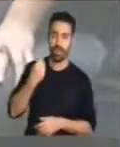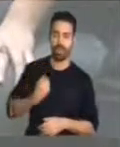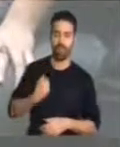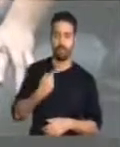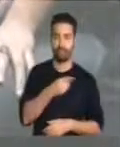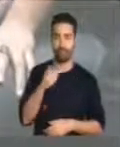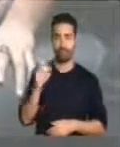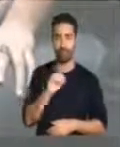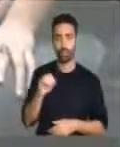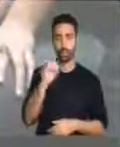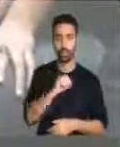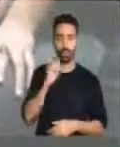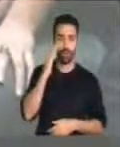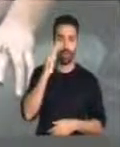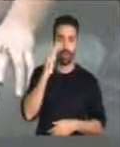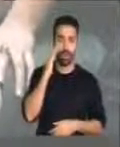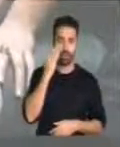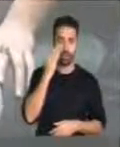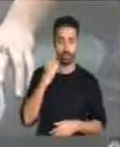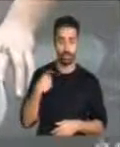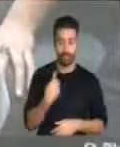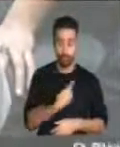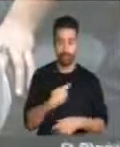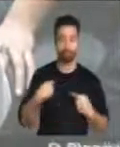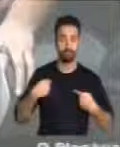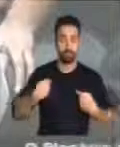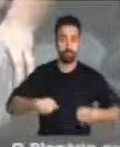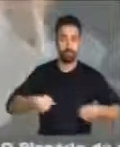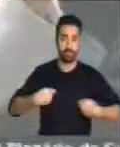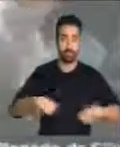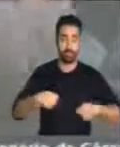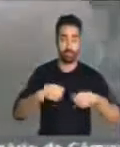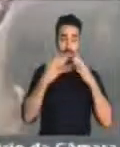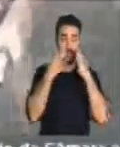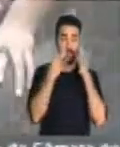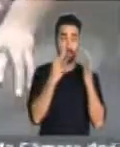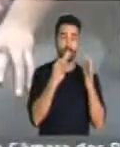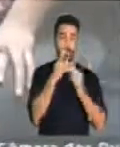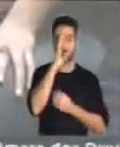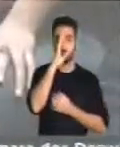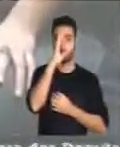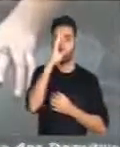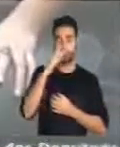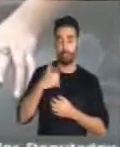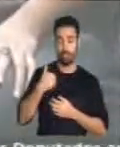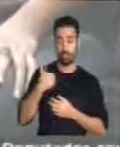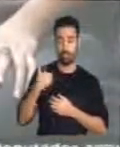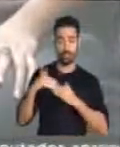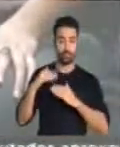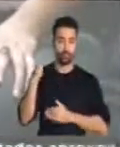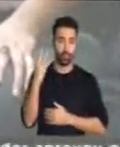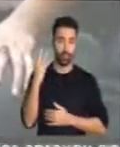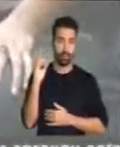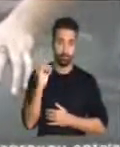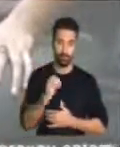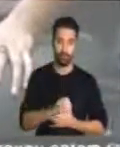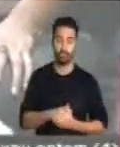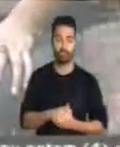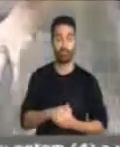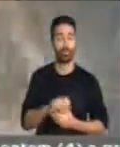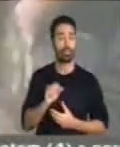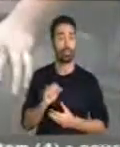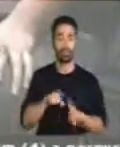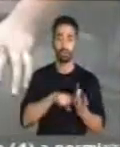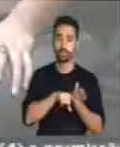do Outubro Rosa. Que precisamos, sim, ter atenção, principalmente depois dos 40 anos, de fazermos